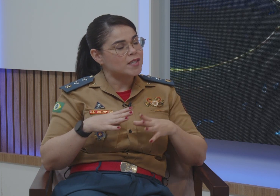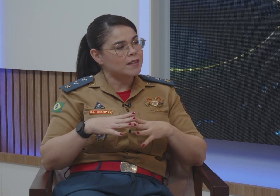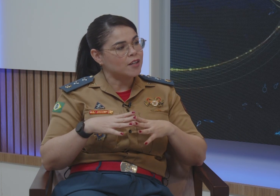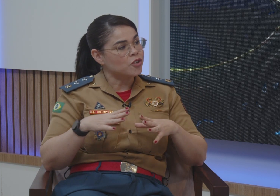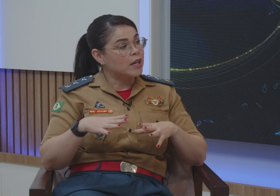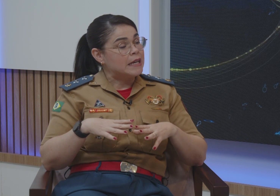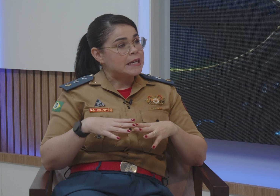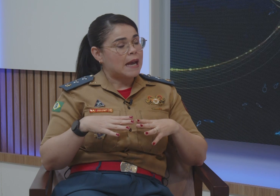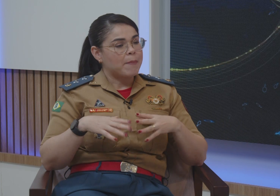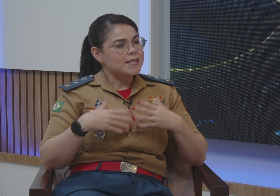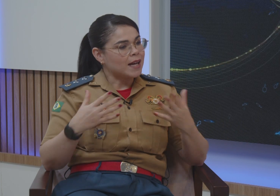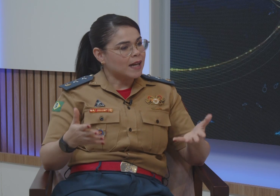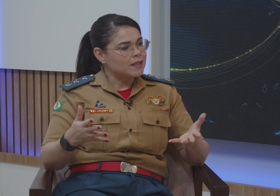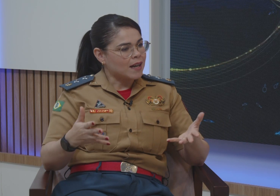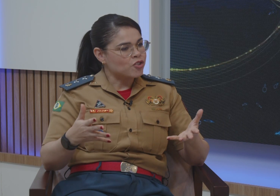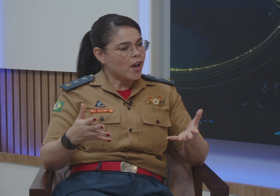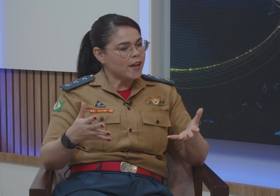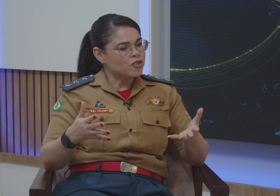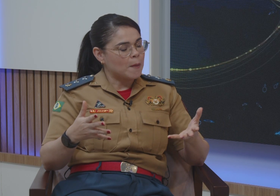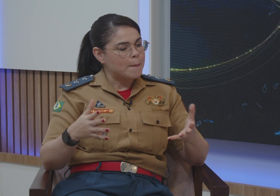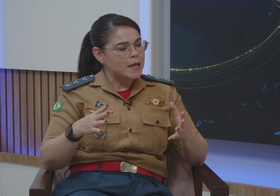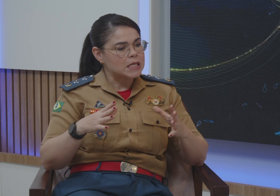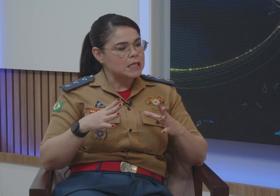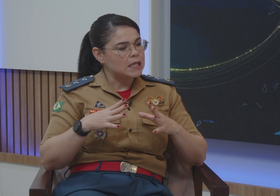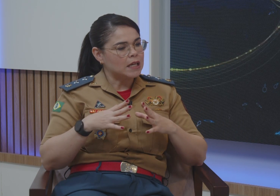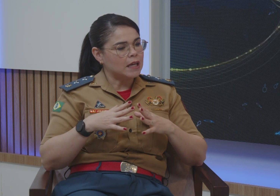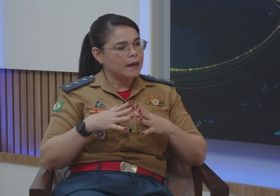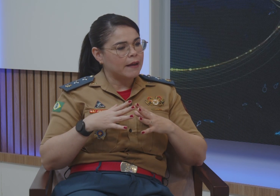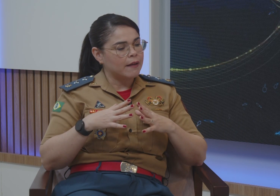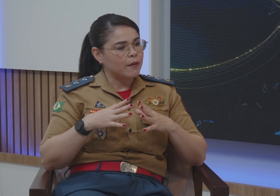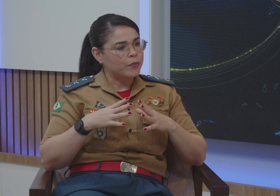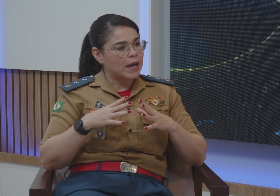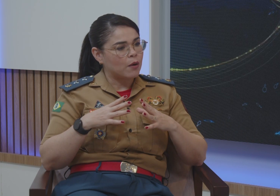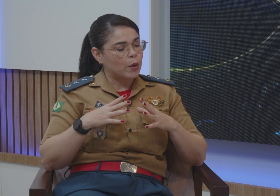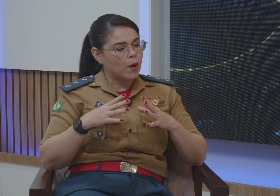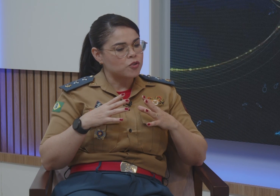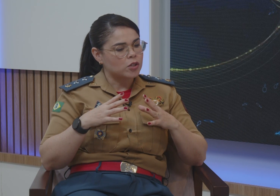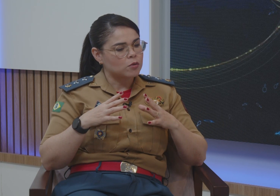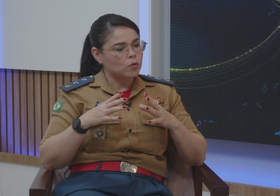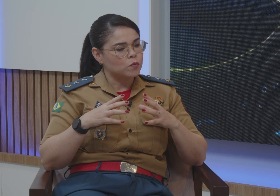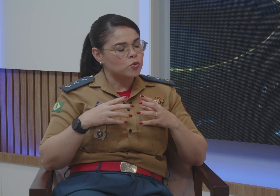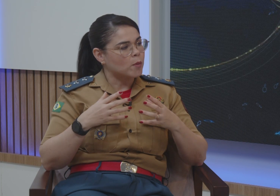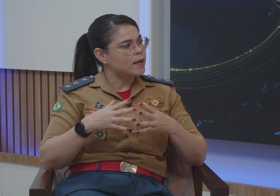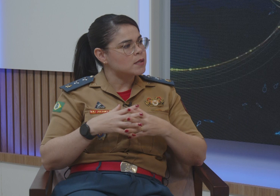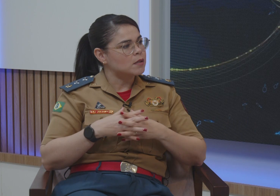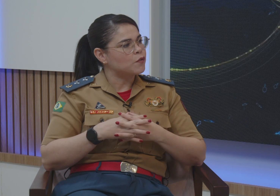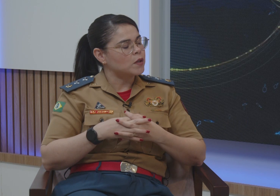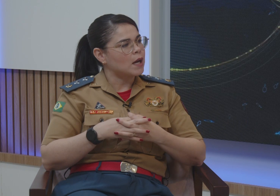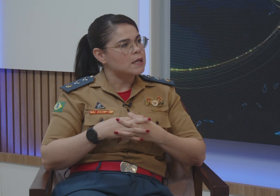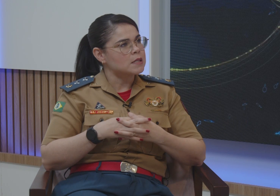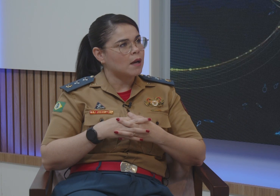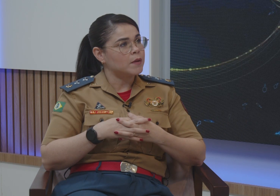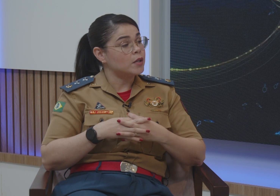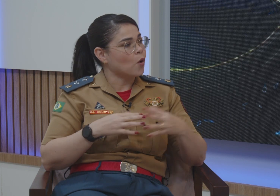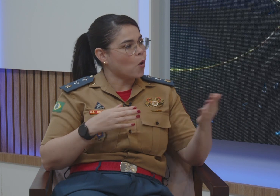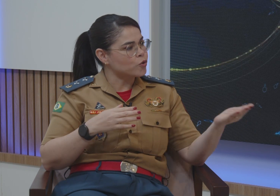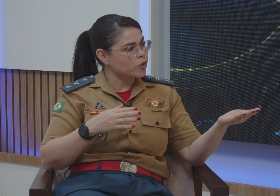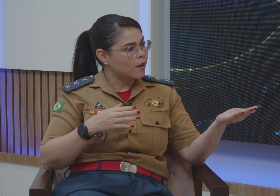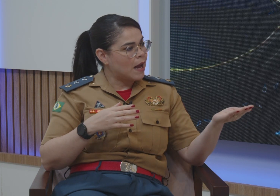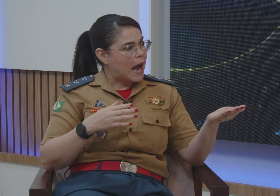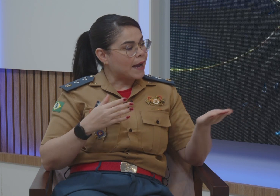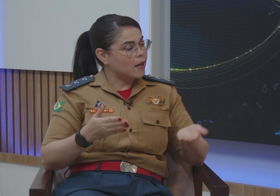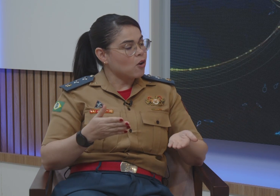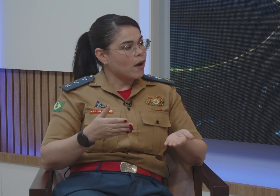um incidente que, apesar da tragédia, mas ali eu acho que todo mundo soube ressignificar, sabe? E